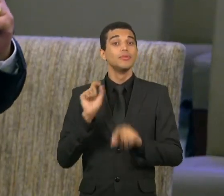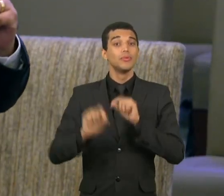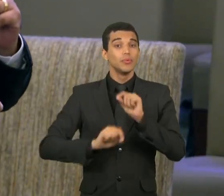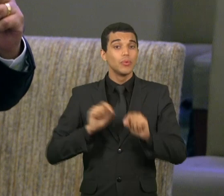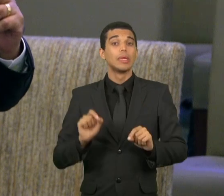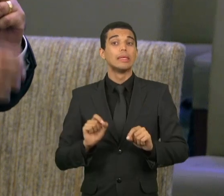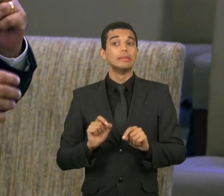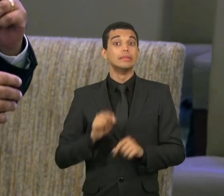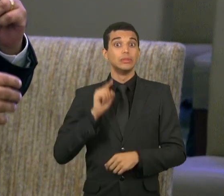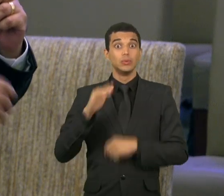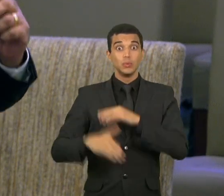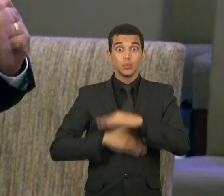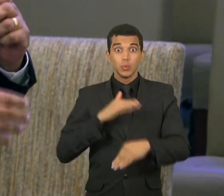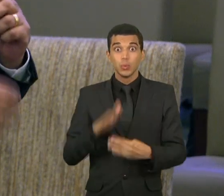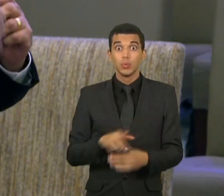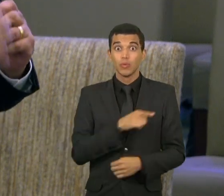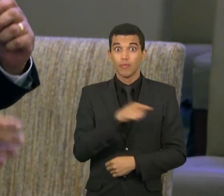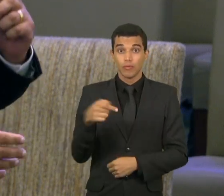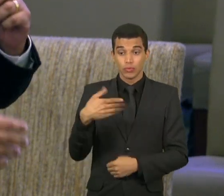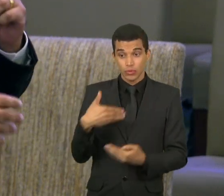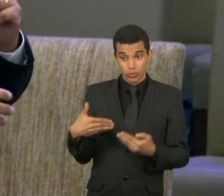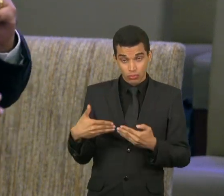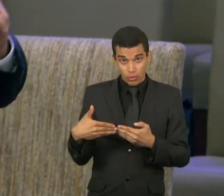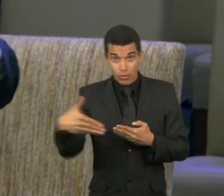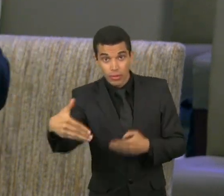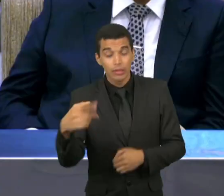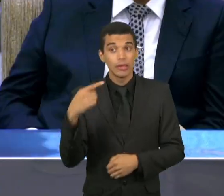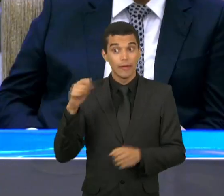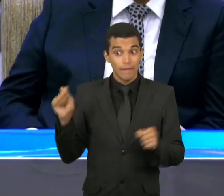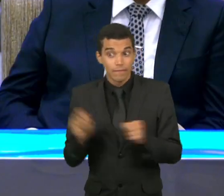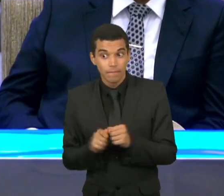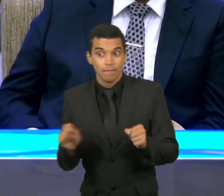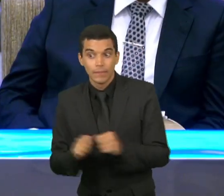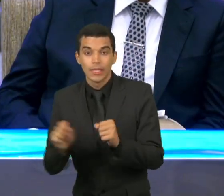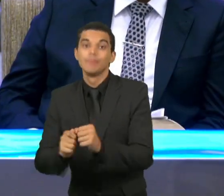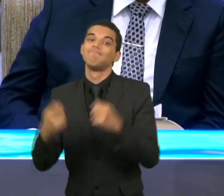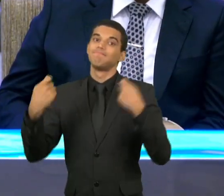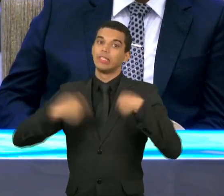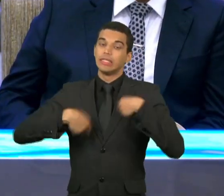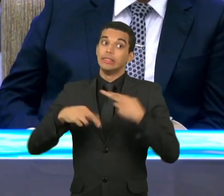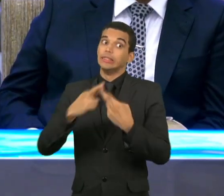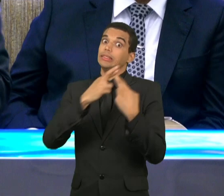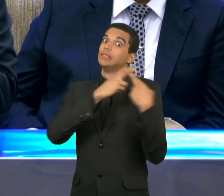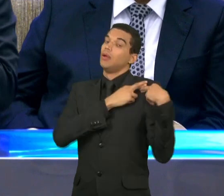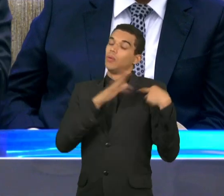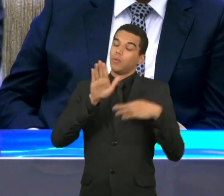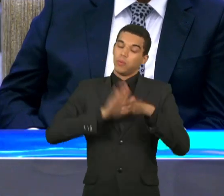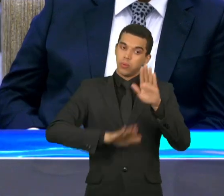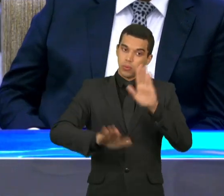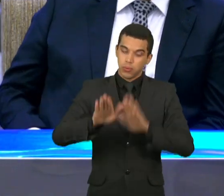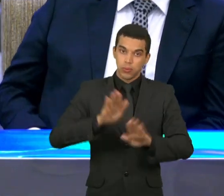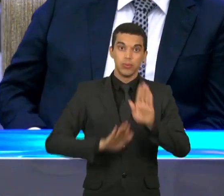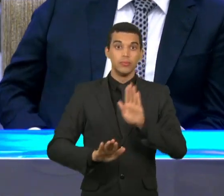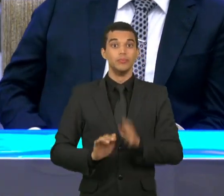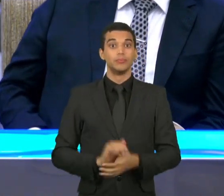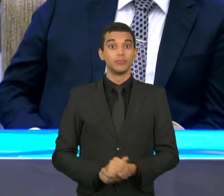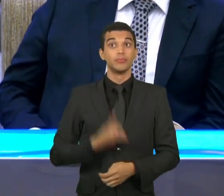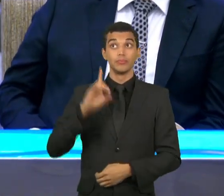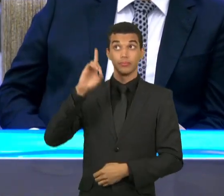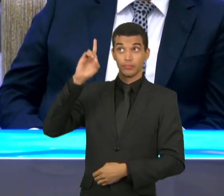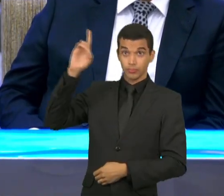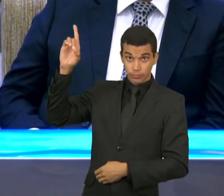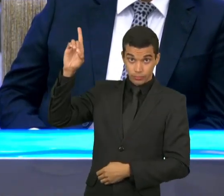decisão que vocês forem tomando a partir de agora. Há um propósito